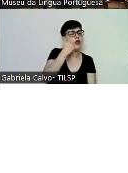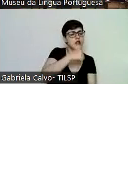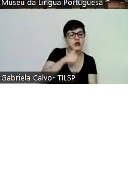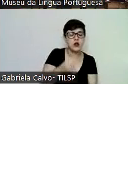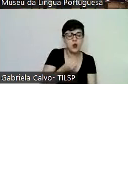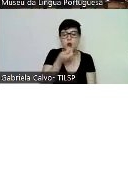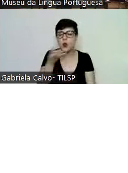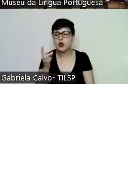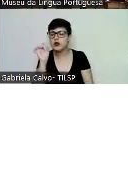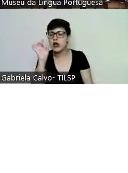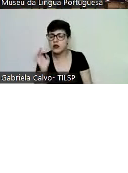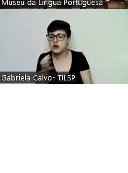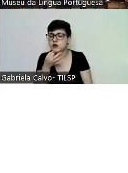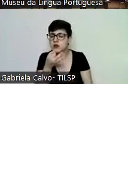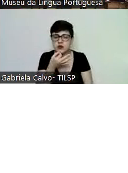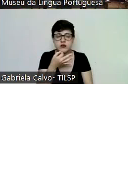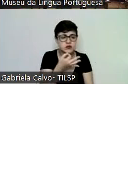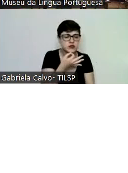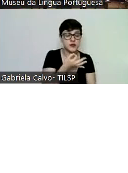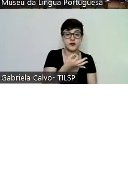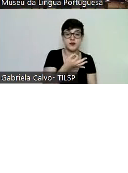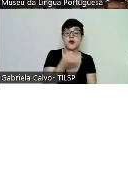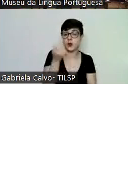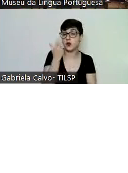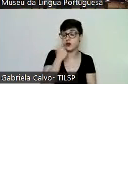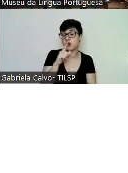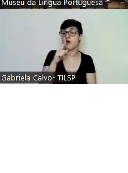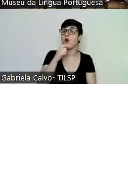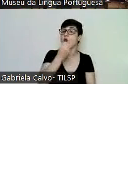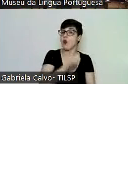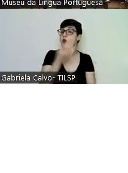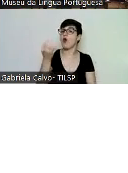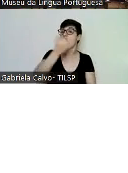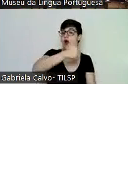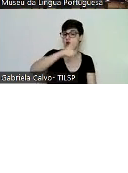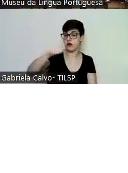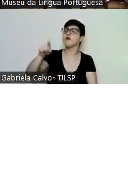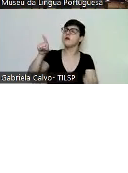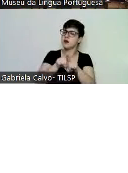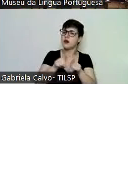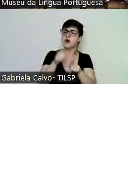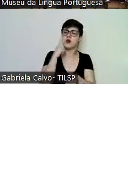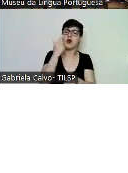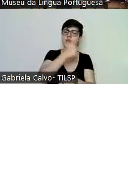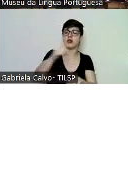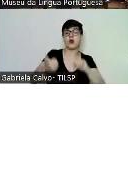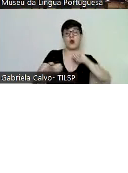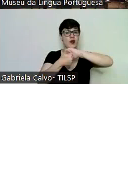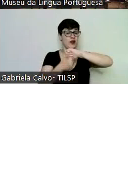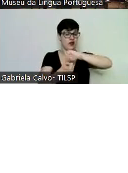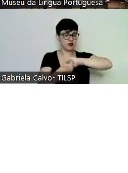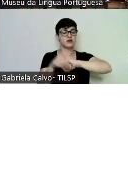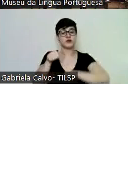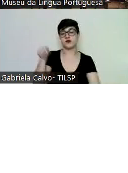e a gente fez dentro desse nosso contexto do grupo de trabalho daquilo e com o Brasil a redação